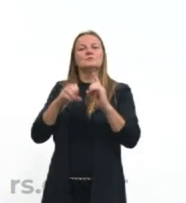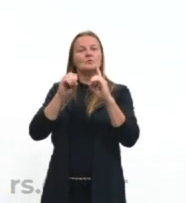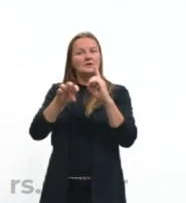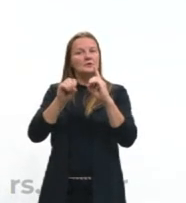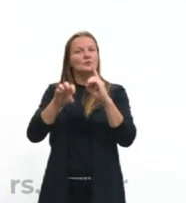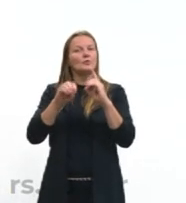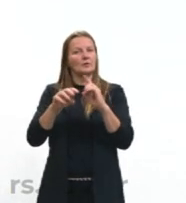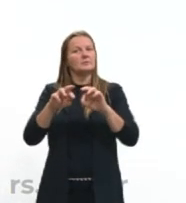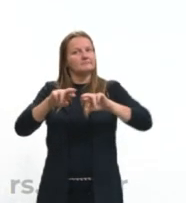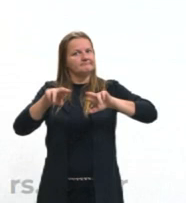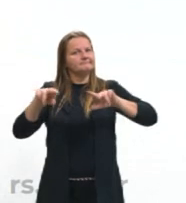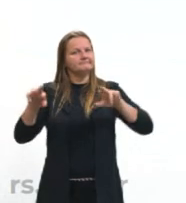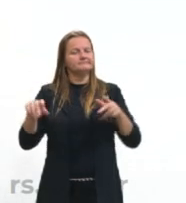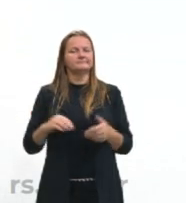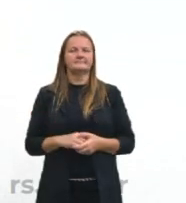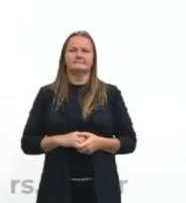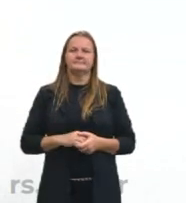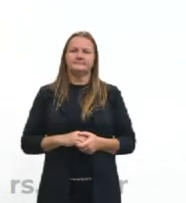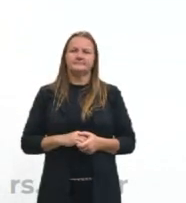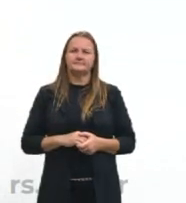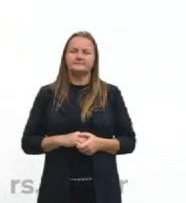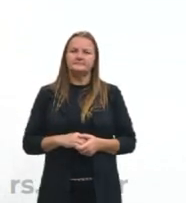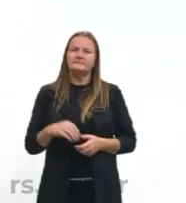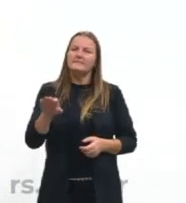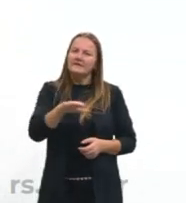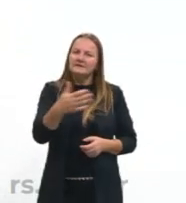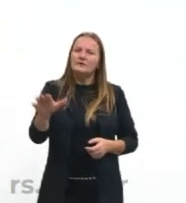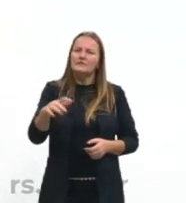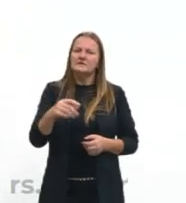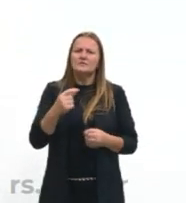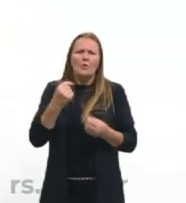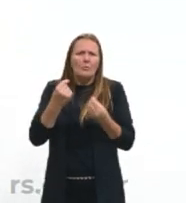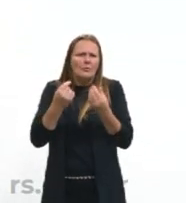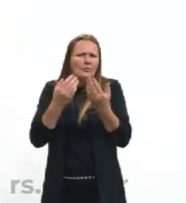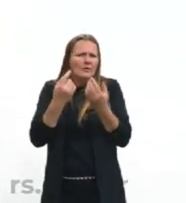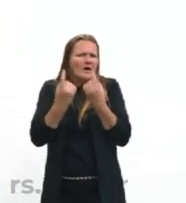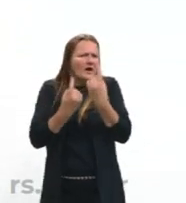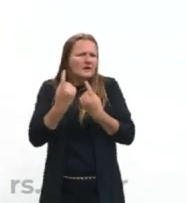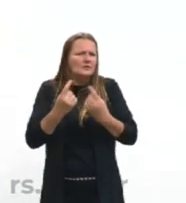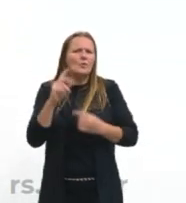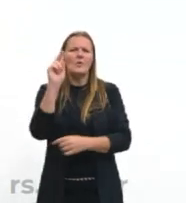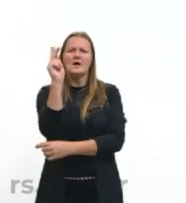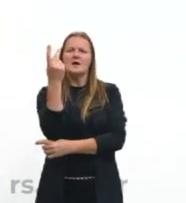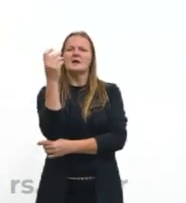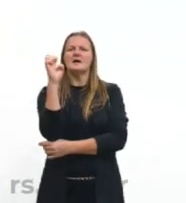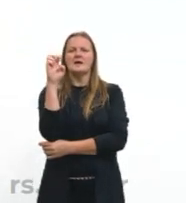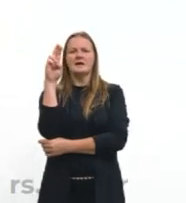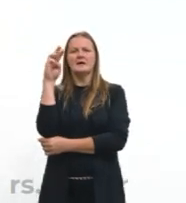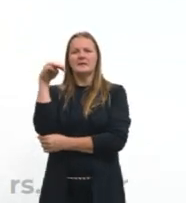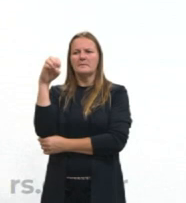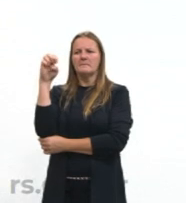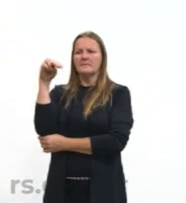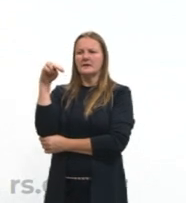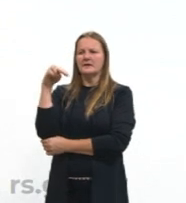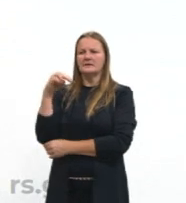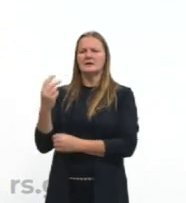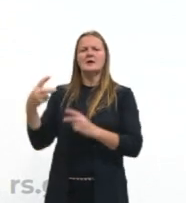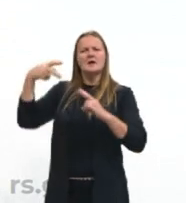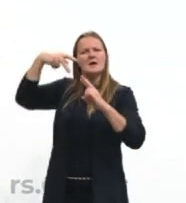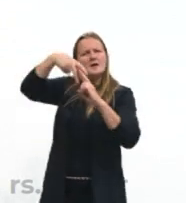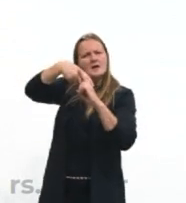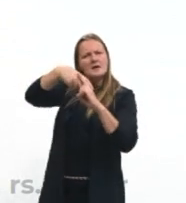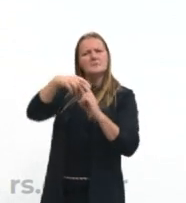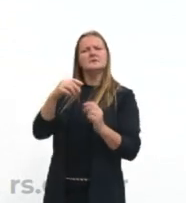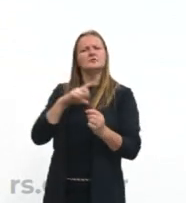aí eu não perdeu minha talvez seja uma questão de interpretação de hermenêutica né a difficult